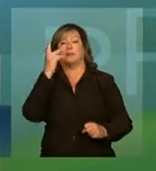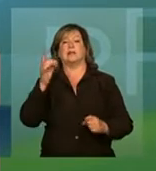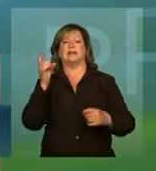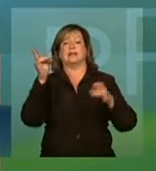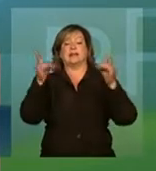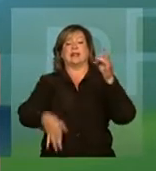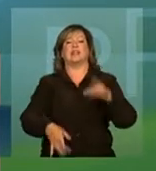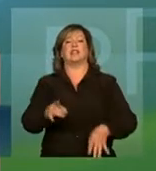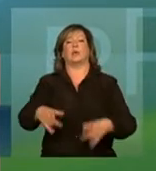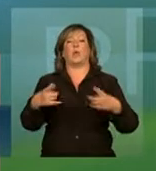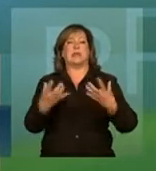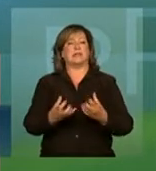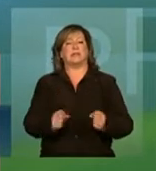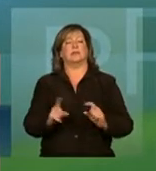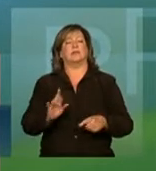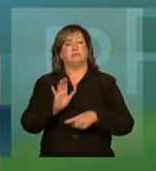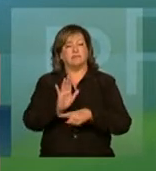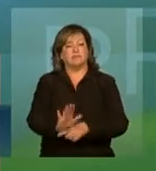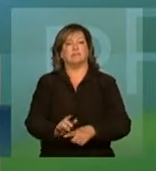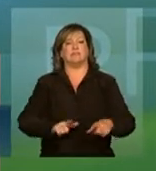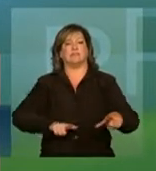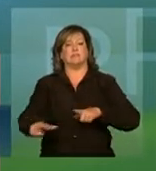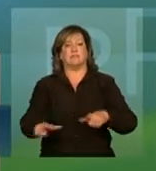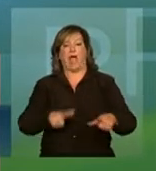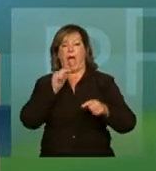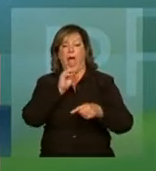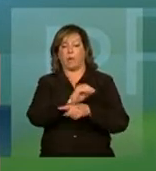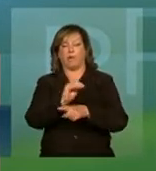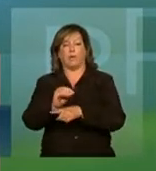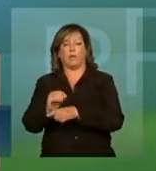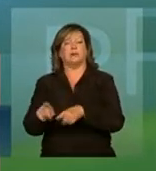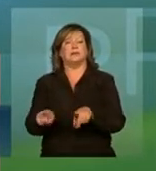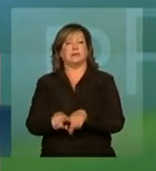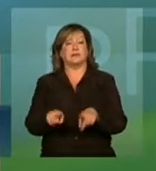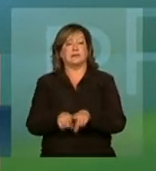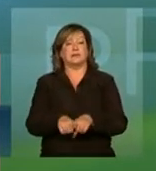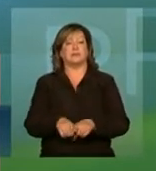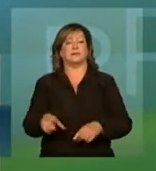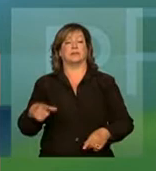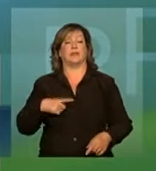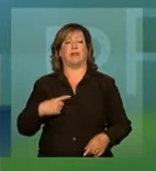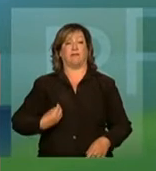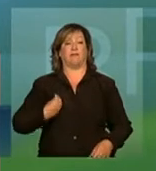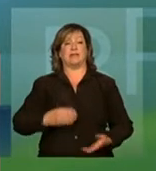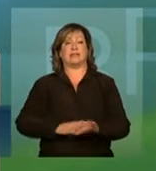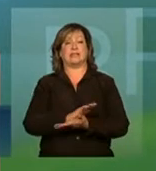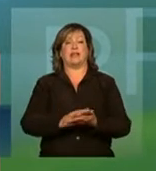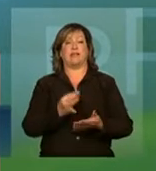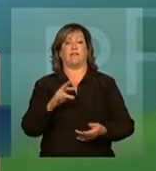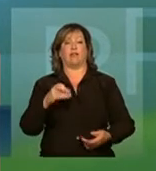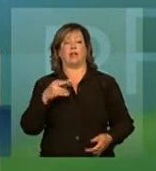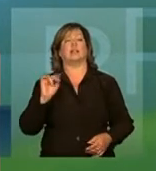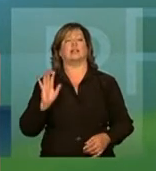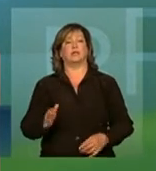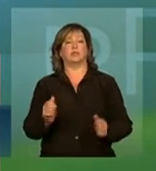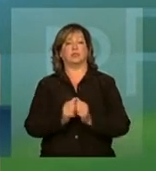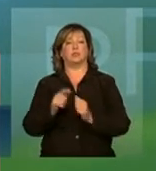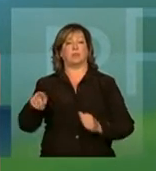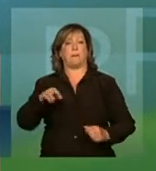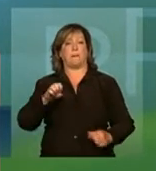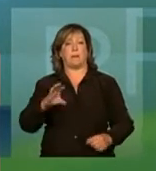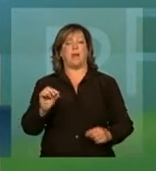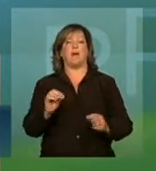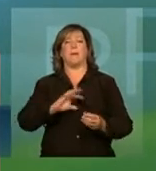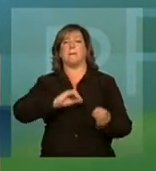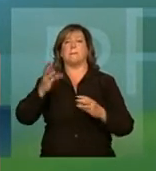o Ciência Sem Fronteira, que, junto com o ministro Aloísio Mercadante, já colocou mais de 60 mil estudantes no exterior,